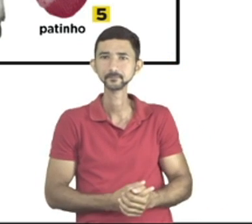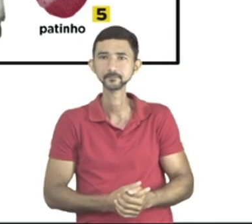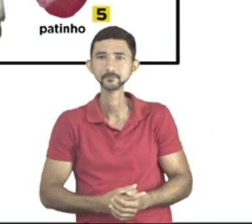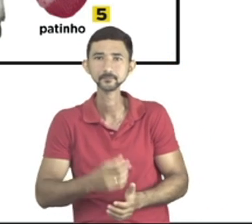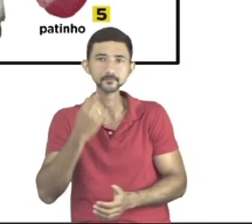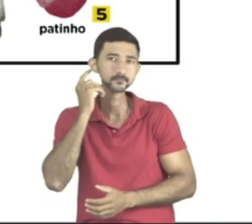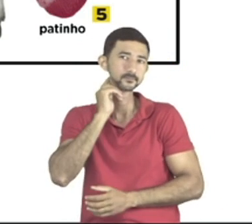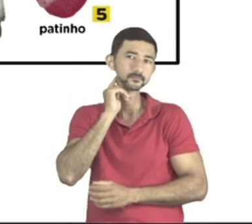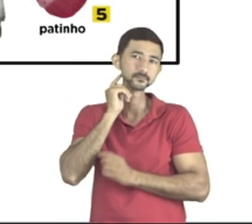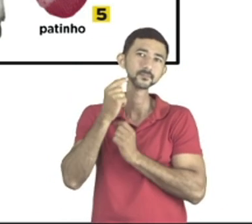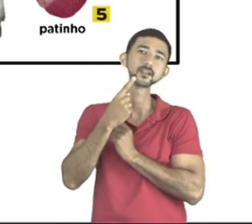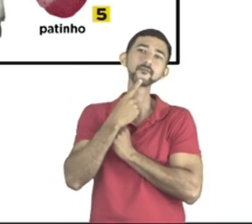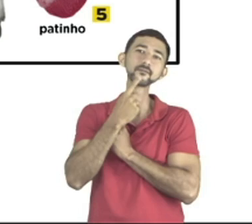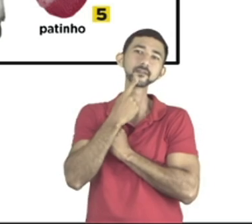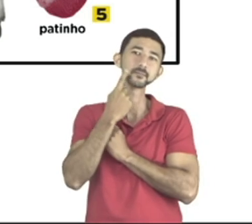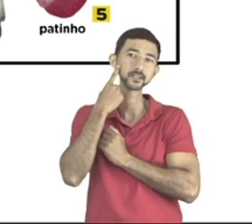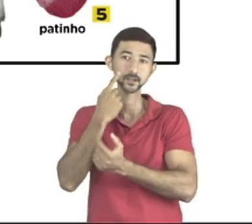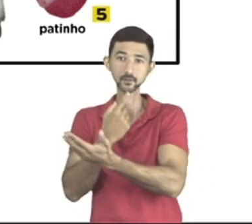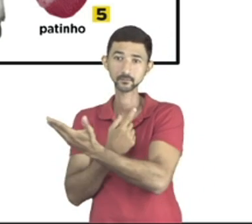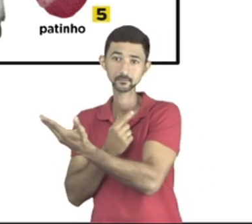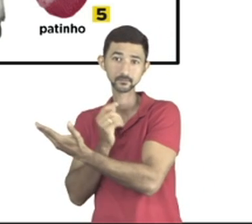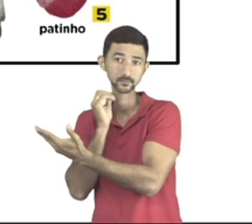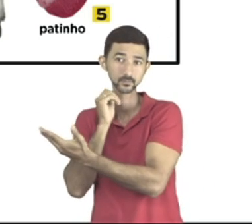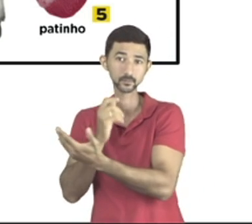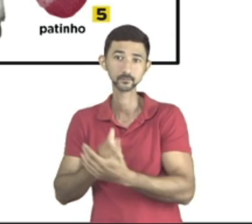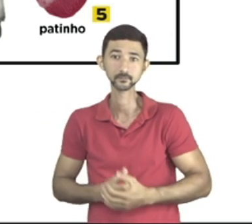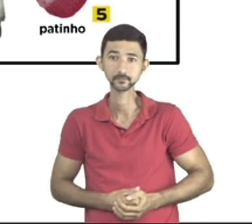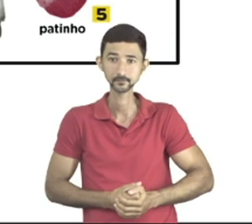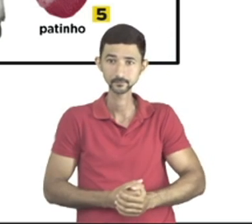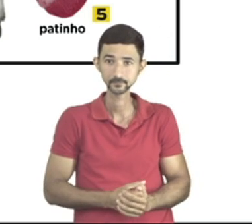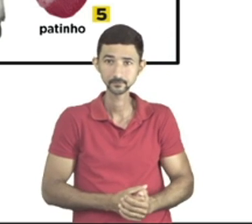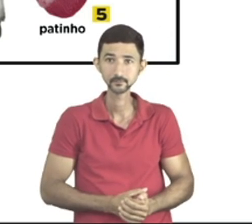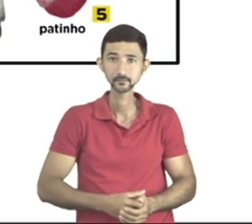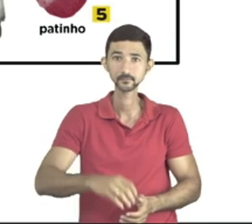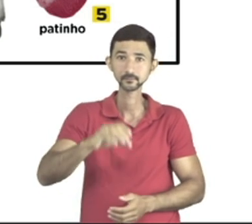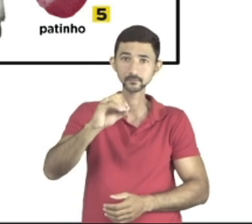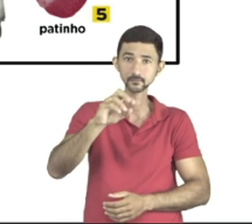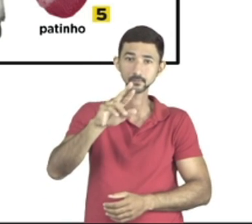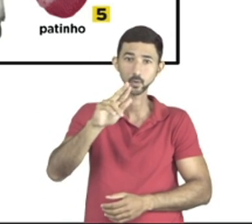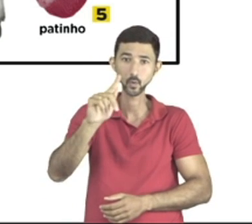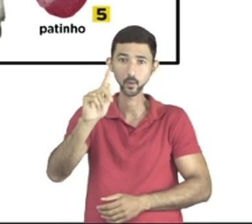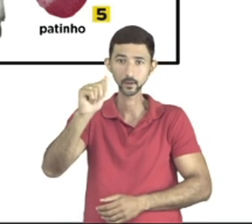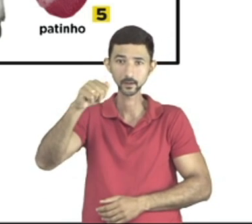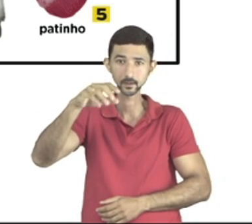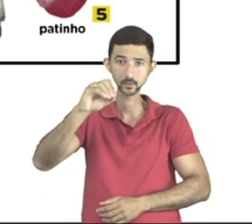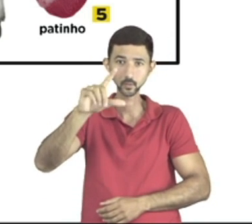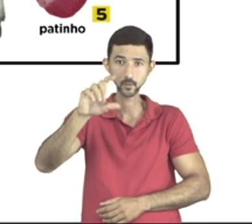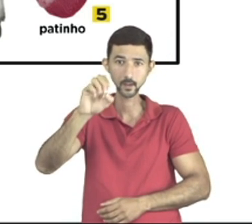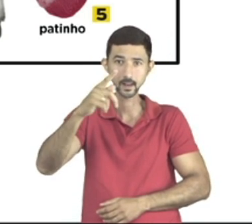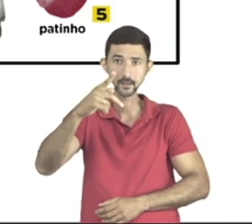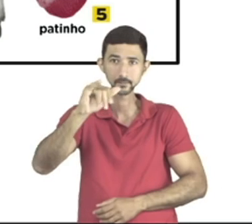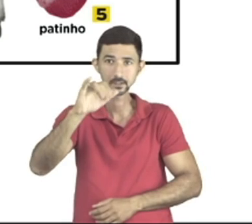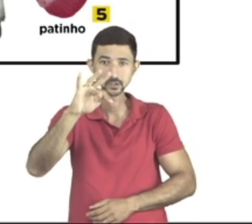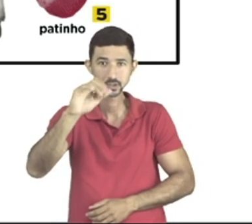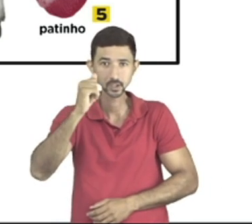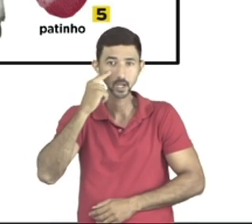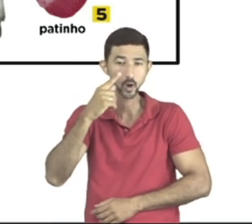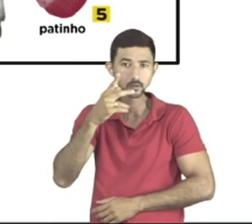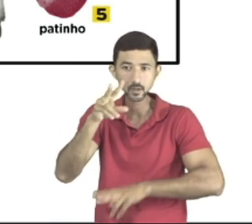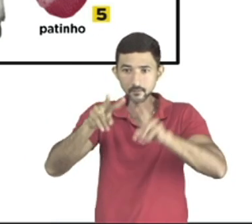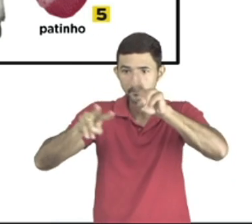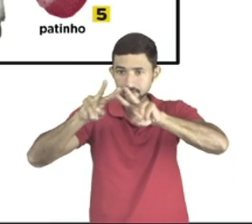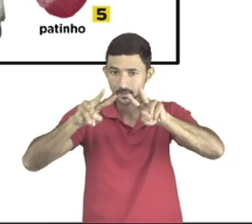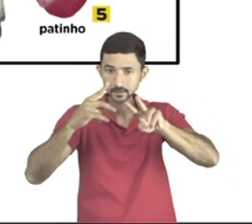guelra aí bem vermelhinha, né? Então, isso aí é uma propriedade organoléptica. É a visão, você enxergar.